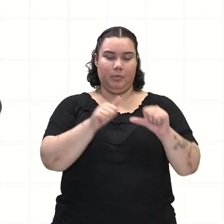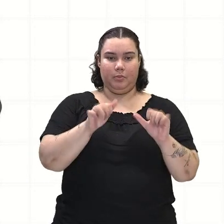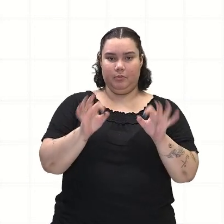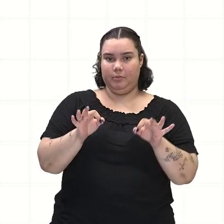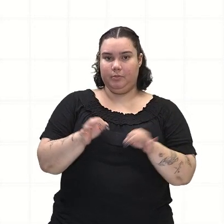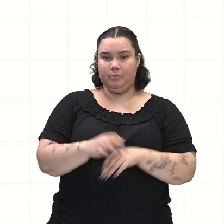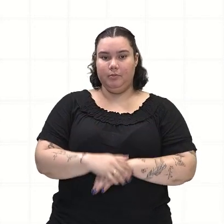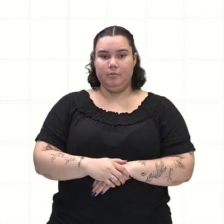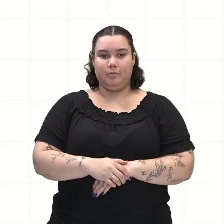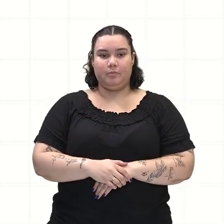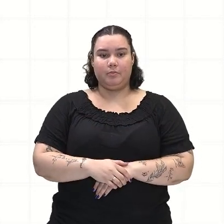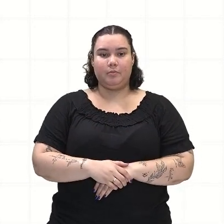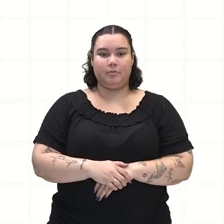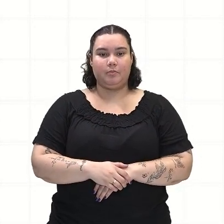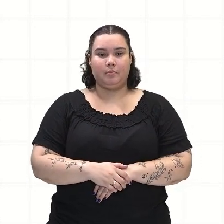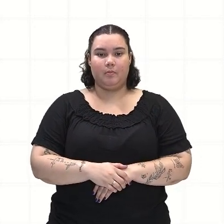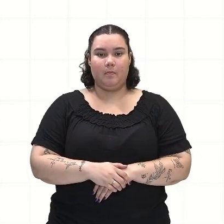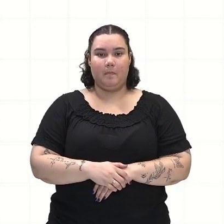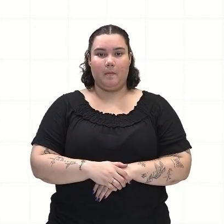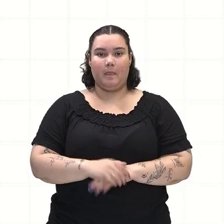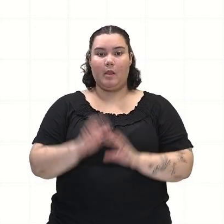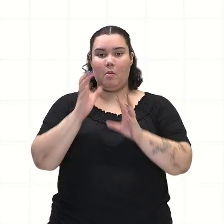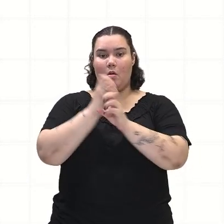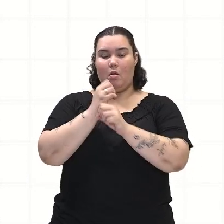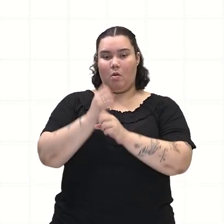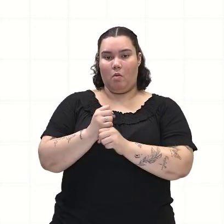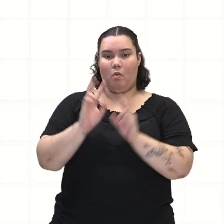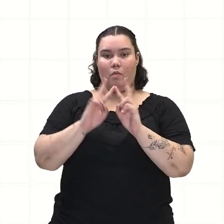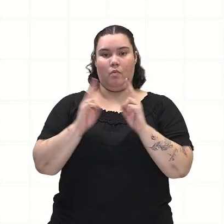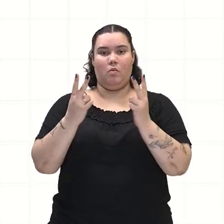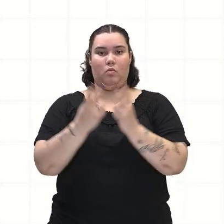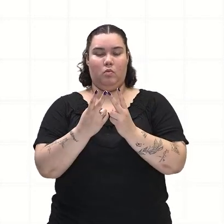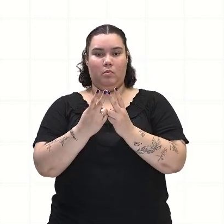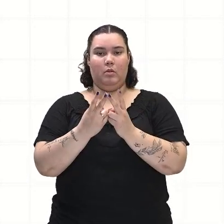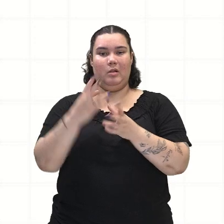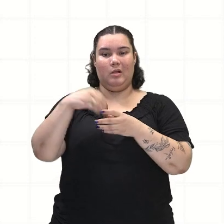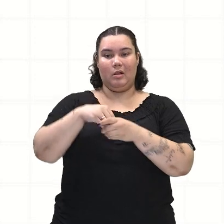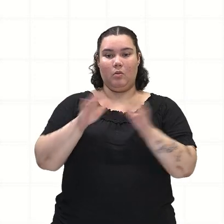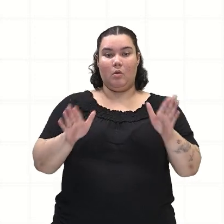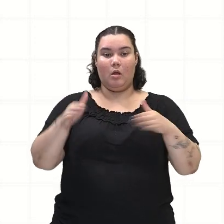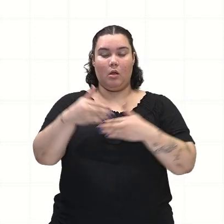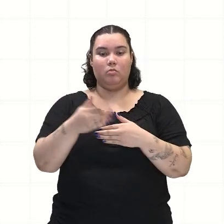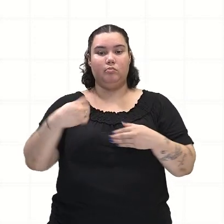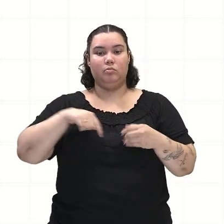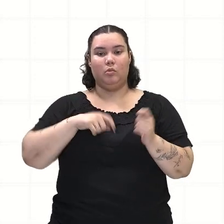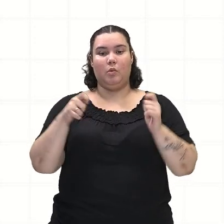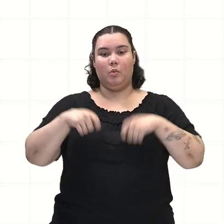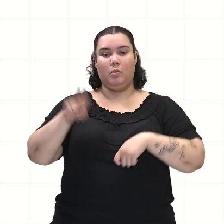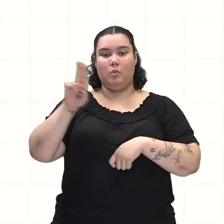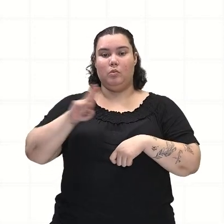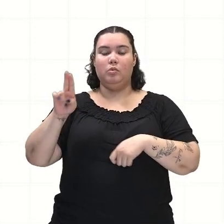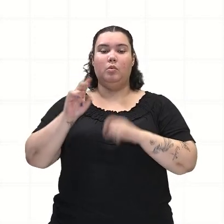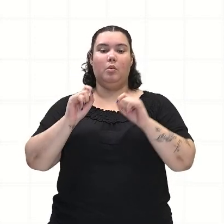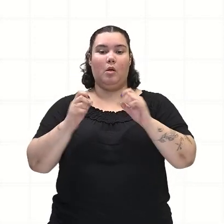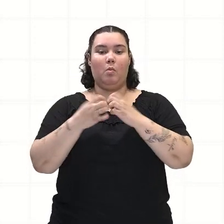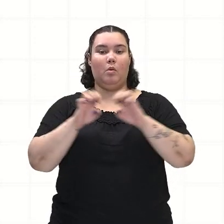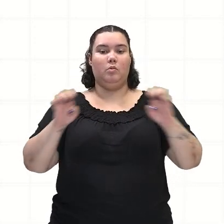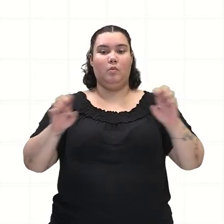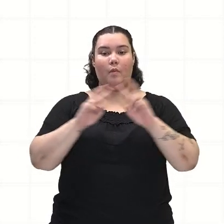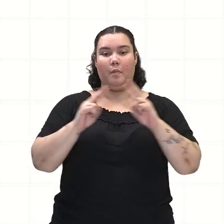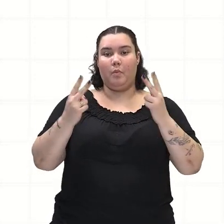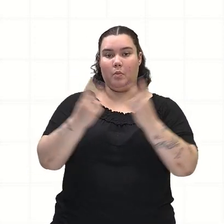Beleza? Então, para calcular o volume interno da caixa, podemos usar a fórmula do volume de um prisma